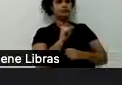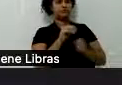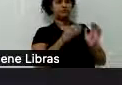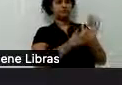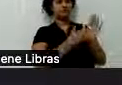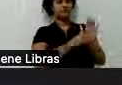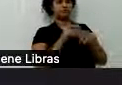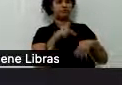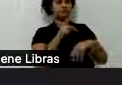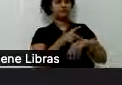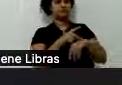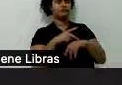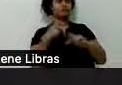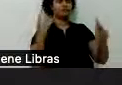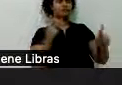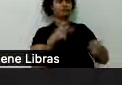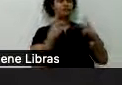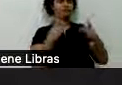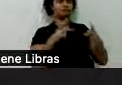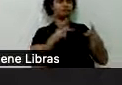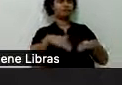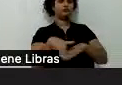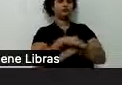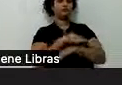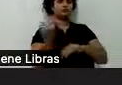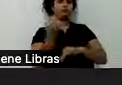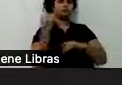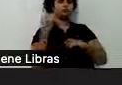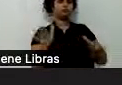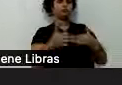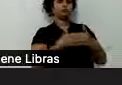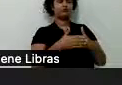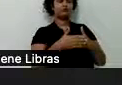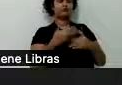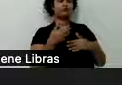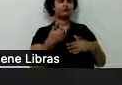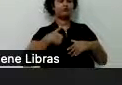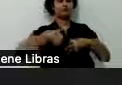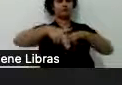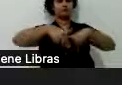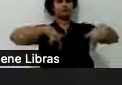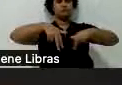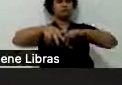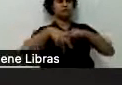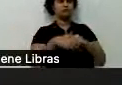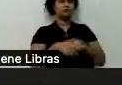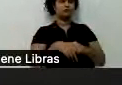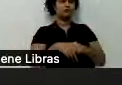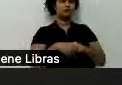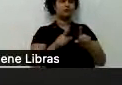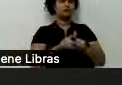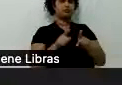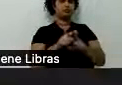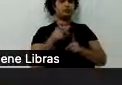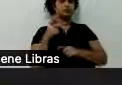e parques. Barcelona fechou ruas importantes totalmente para a mobilidade ativa, assim como Paris, que começou